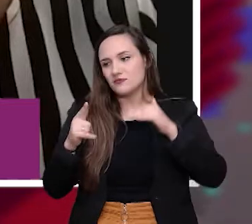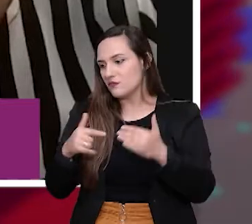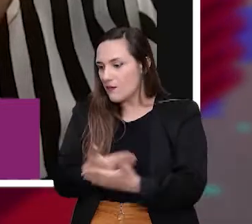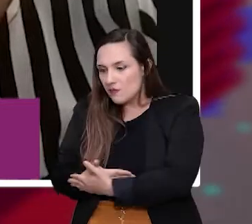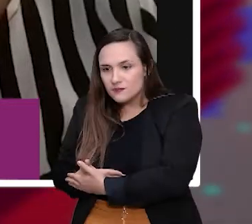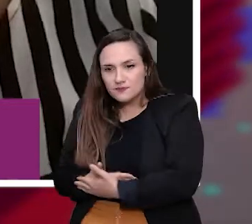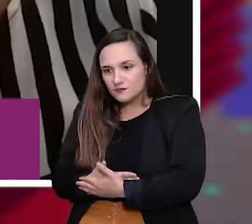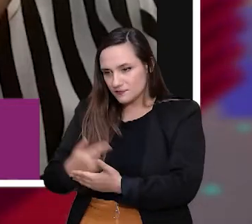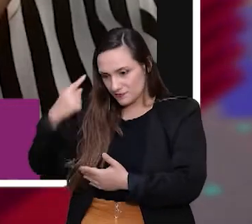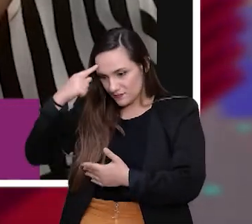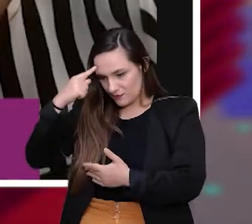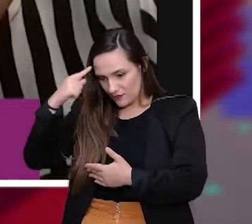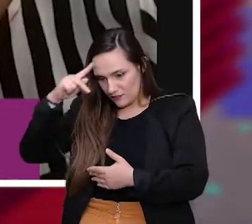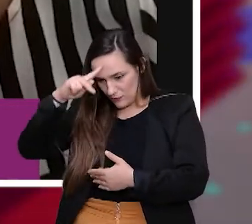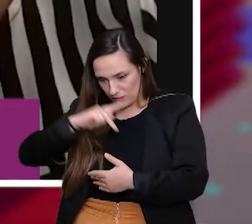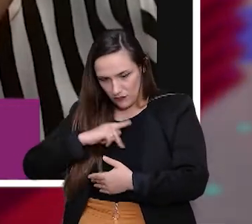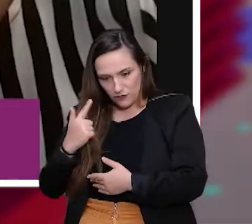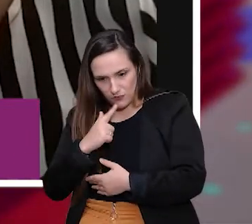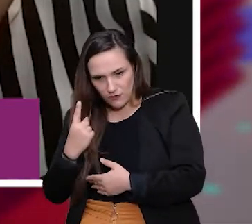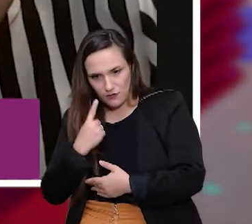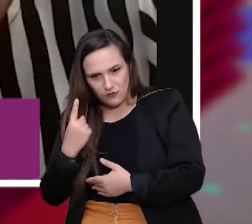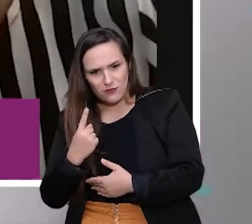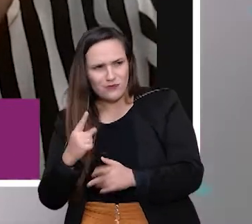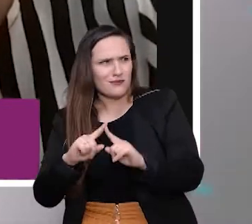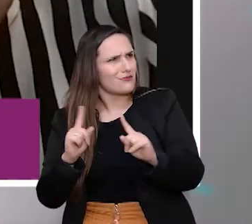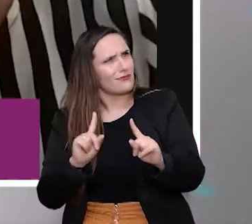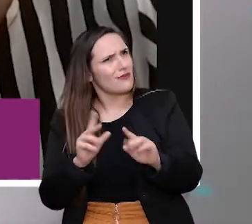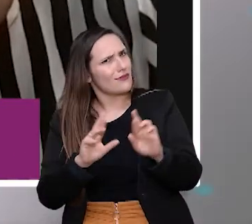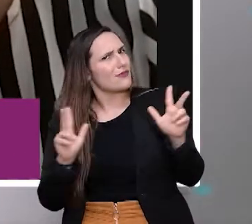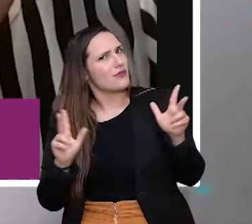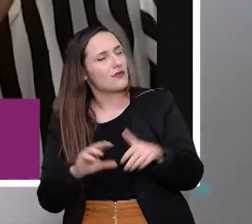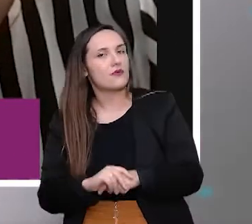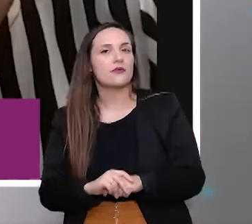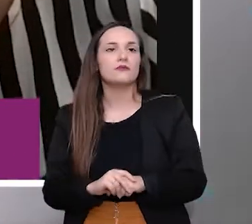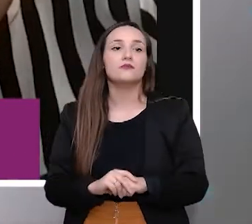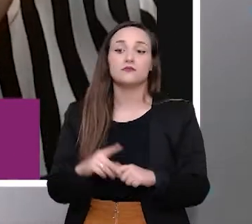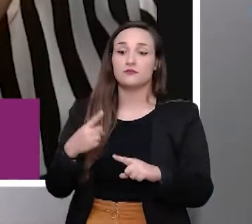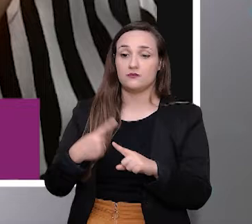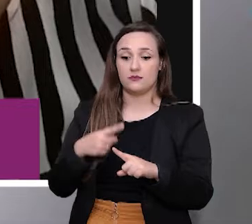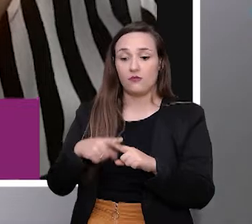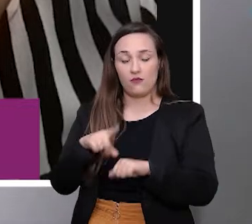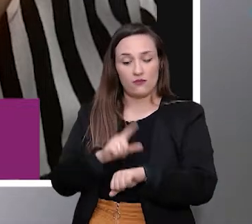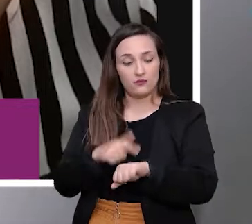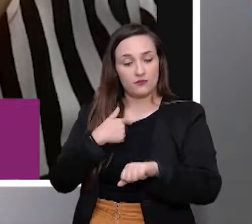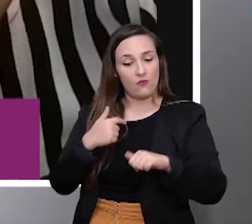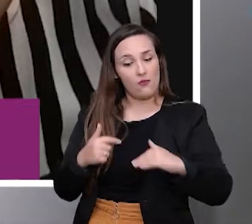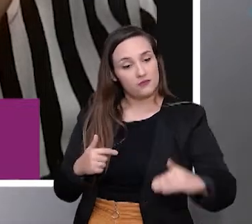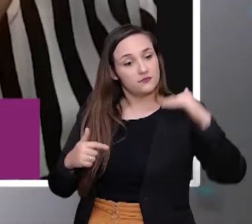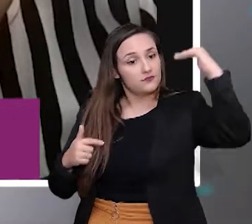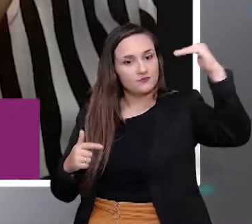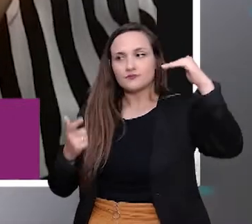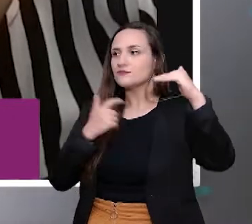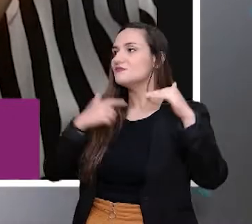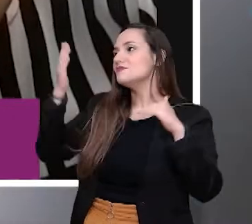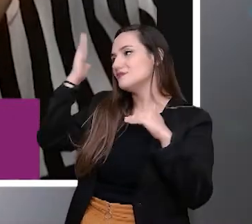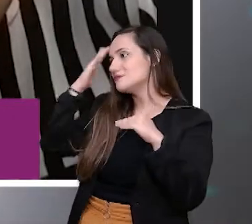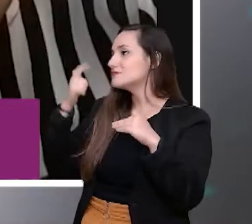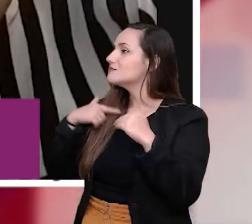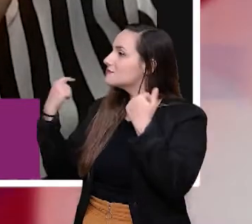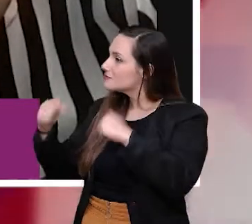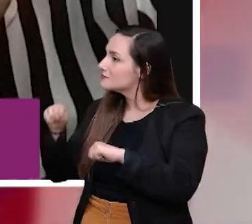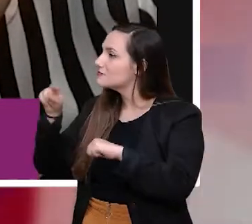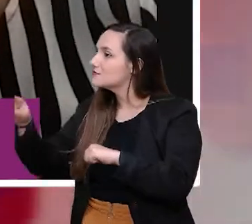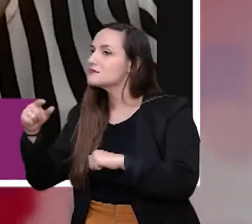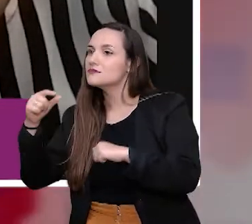disso e passado, né, para um outro grau de narcisismo, que a gente sabe que precisa do outro, né? Mas, assim, o apelo